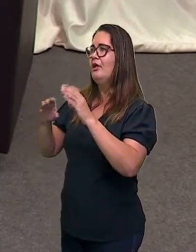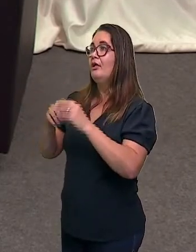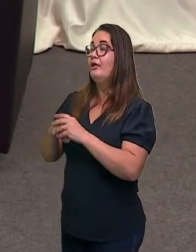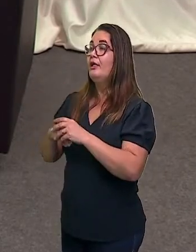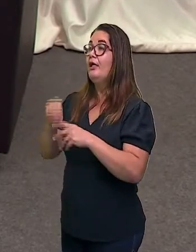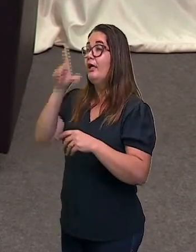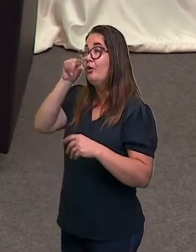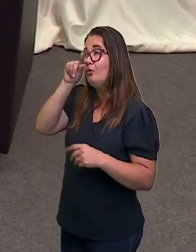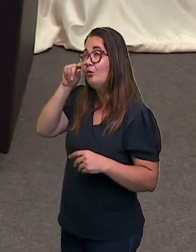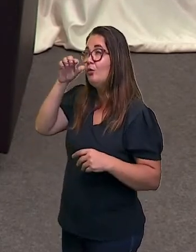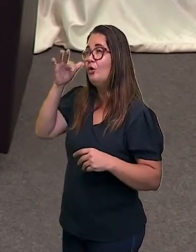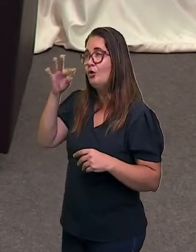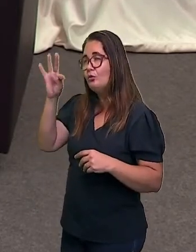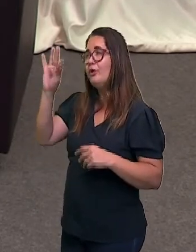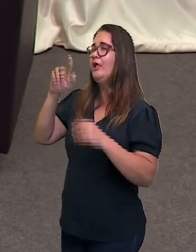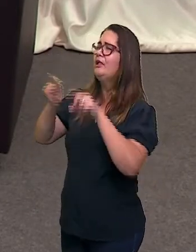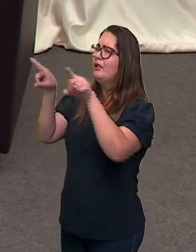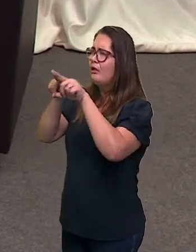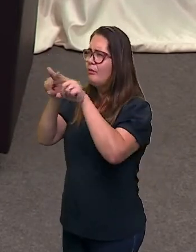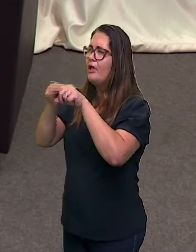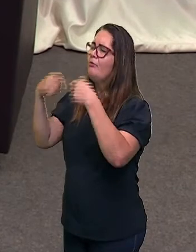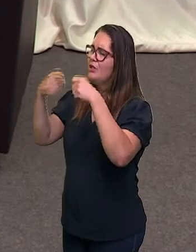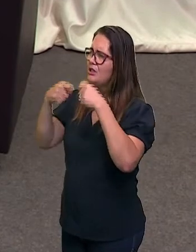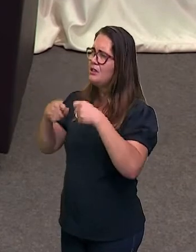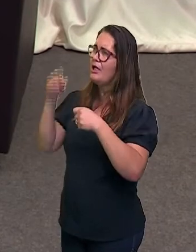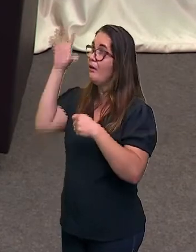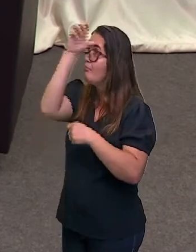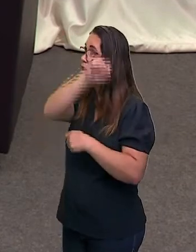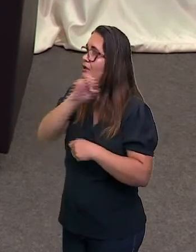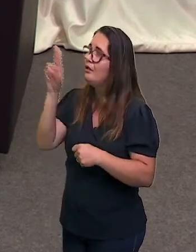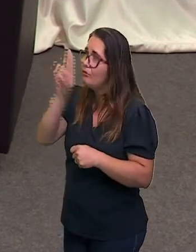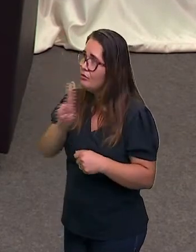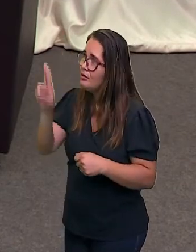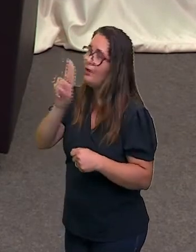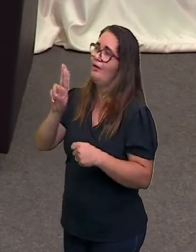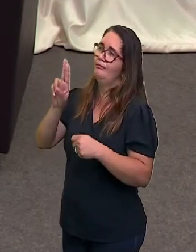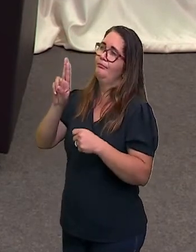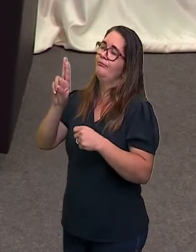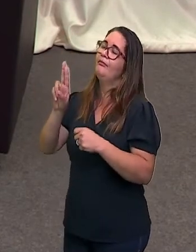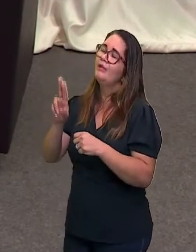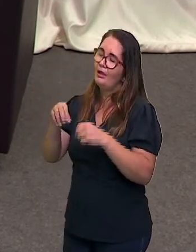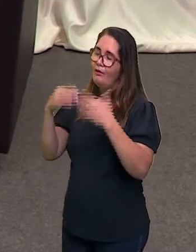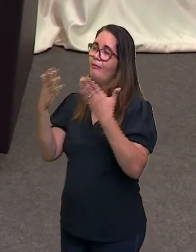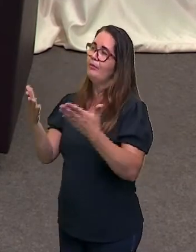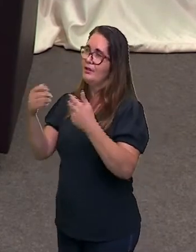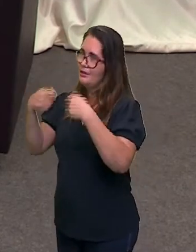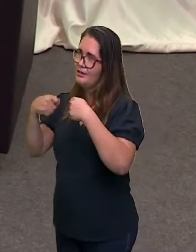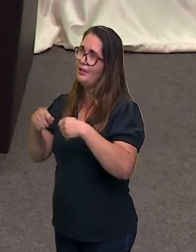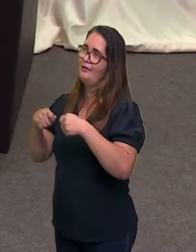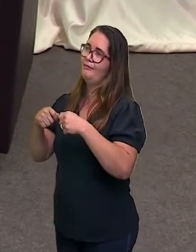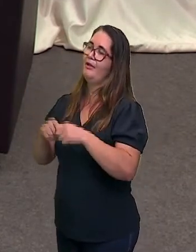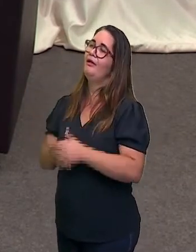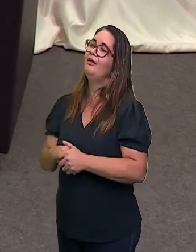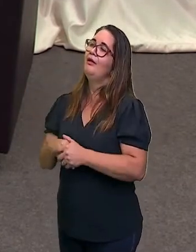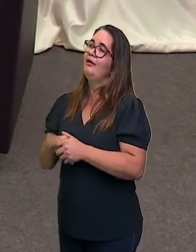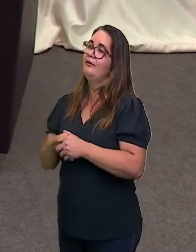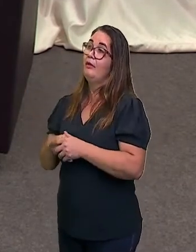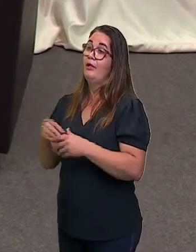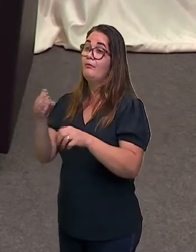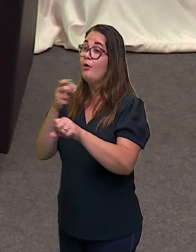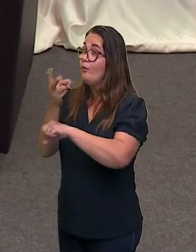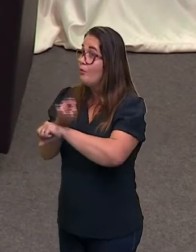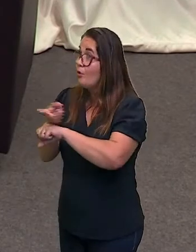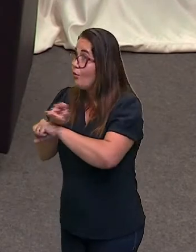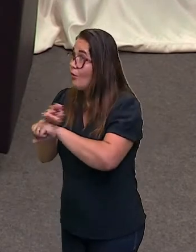as atividades, né? Curtir aquelas interessantes, eu tive que aprender a trabalhar com essas